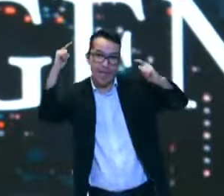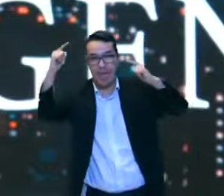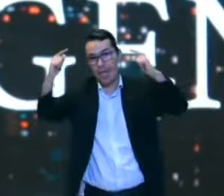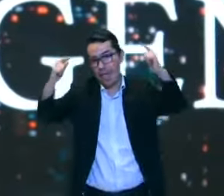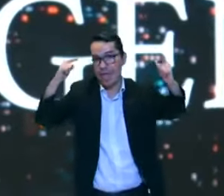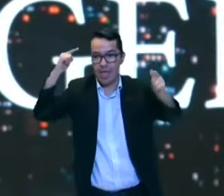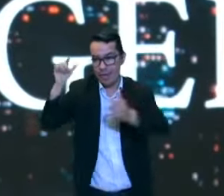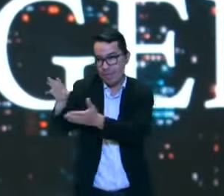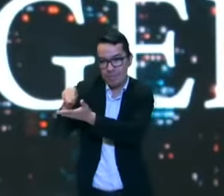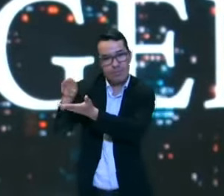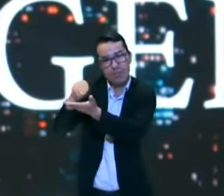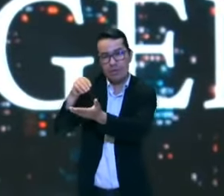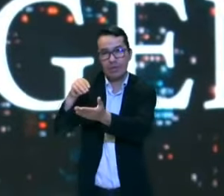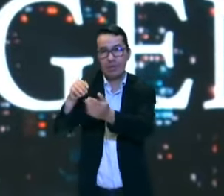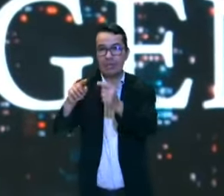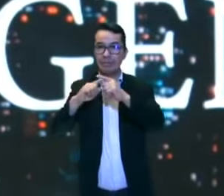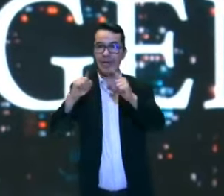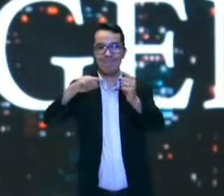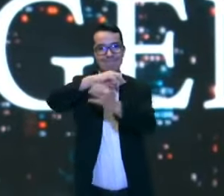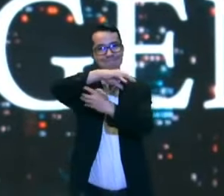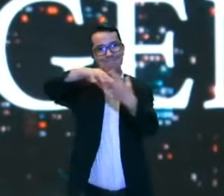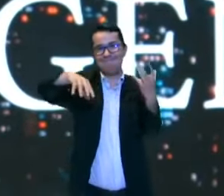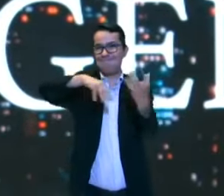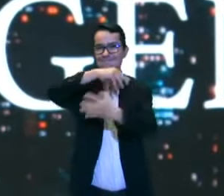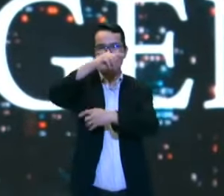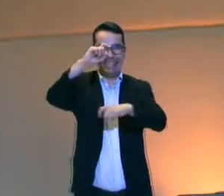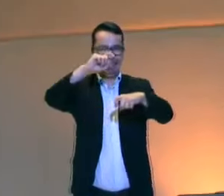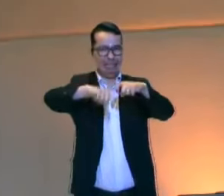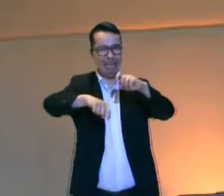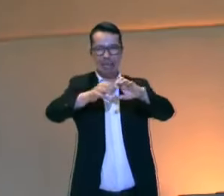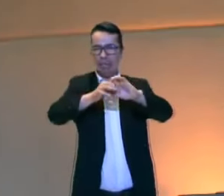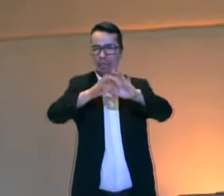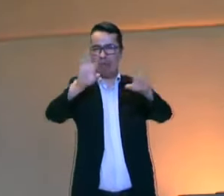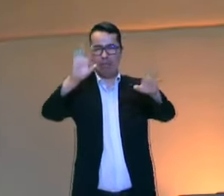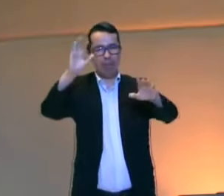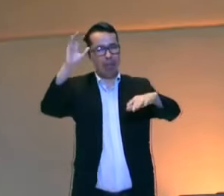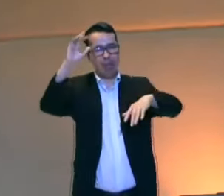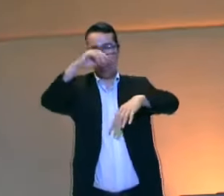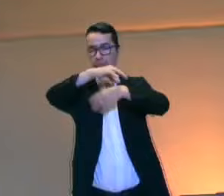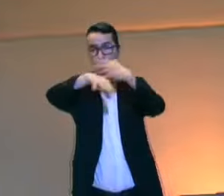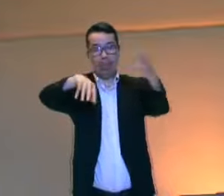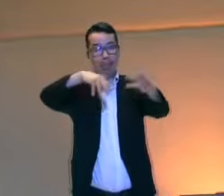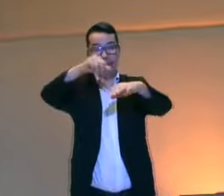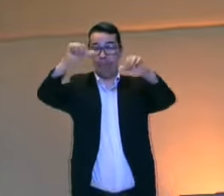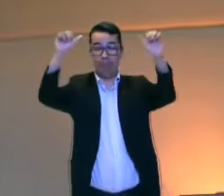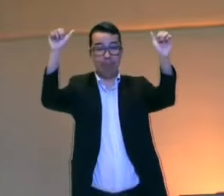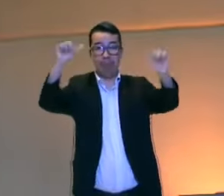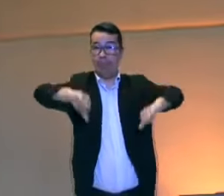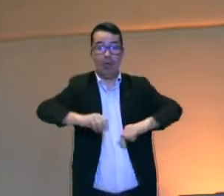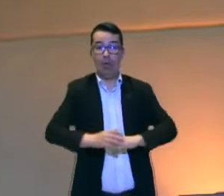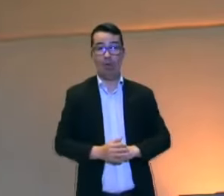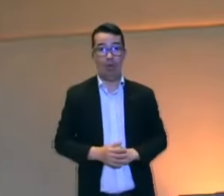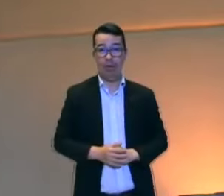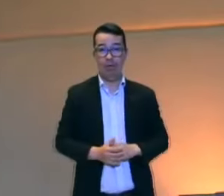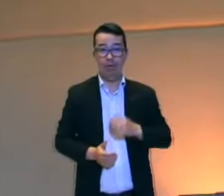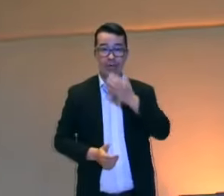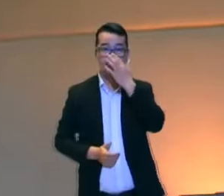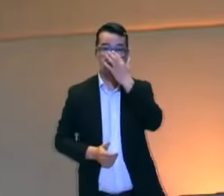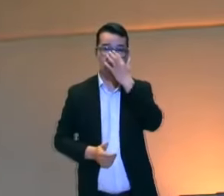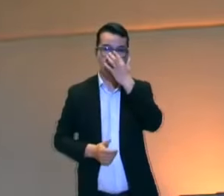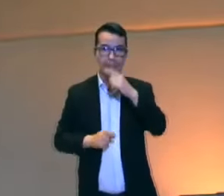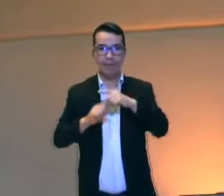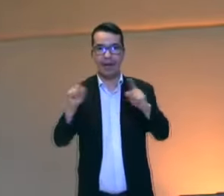Agora, quando há uma oportunidade, um desejo que veio lá do Egito, toma forma e vira